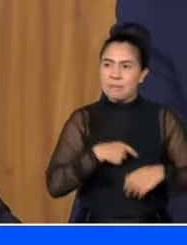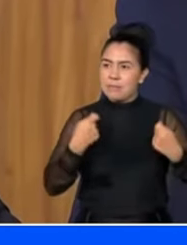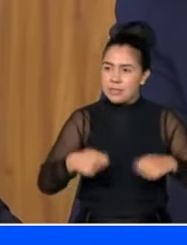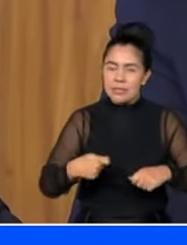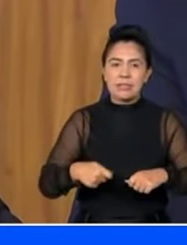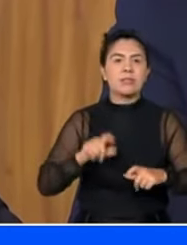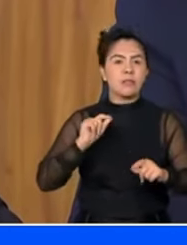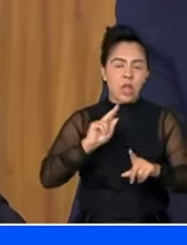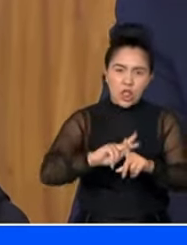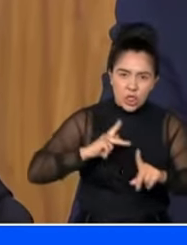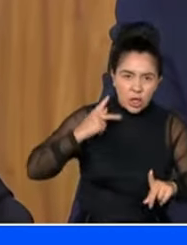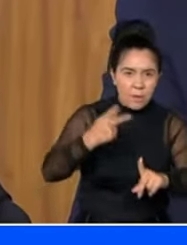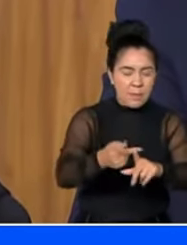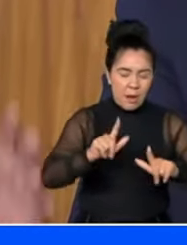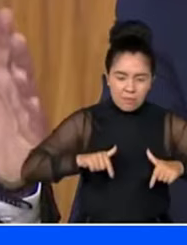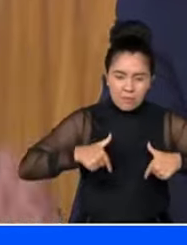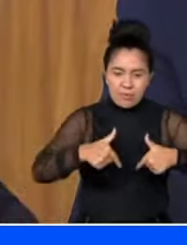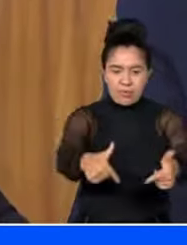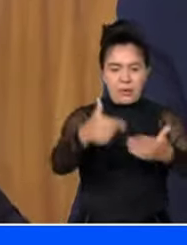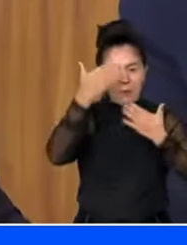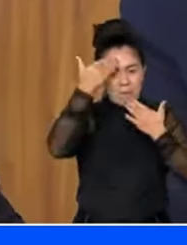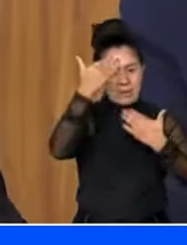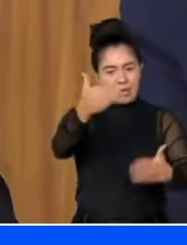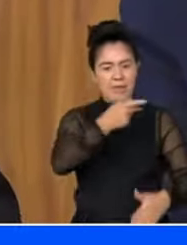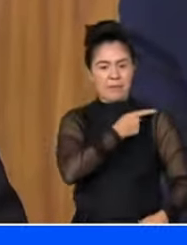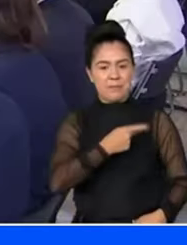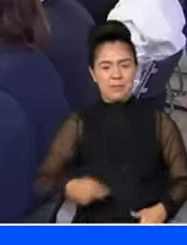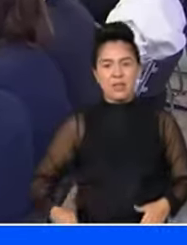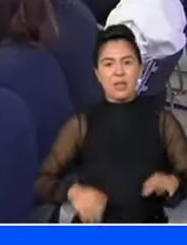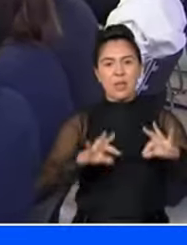ir muito mais longe. Obrigado, presidente. Obrigado a todos que nos ajudam.